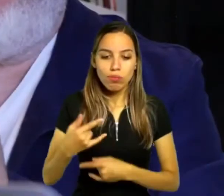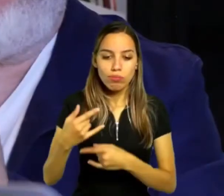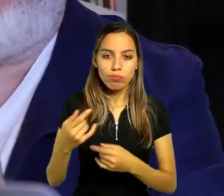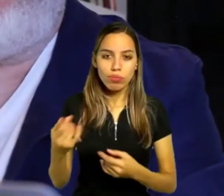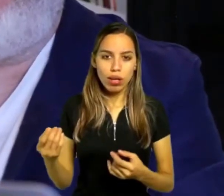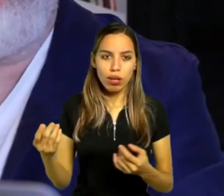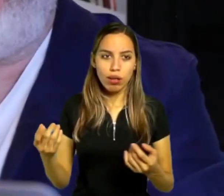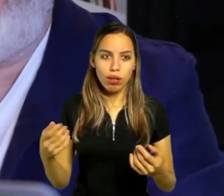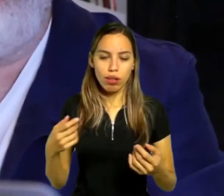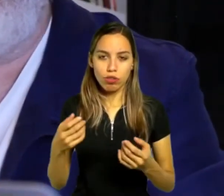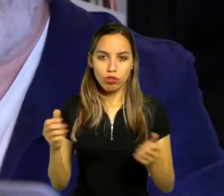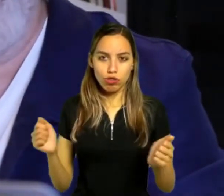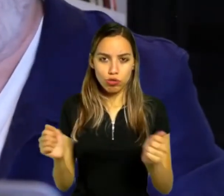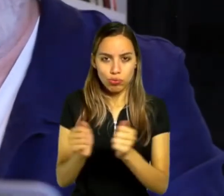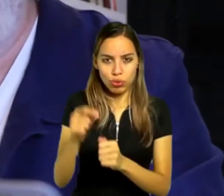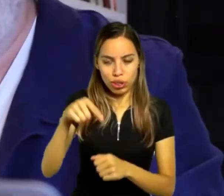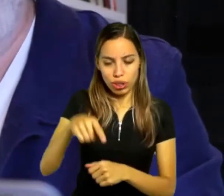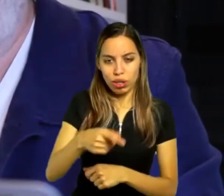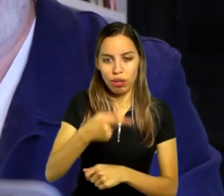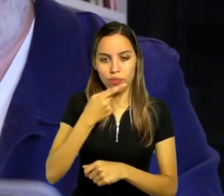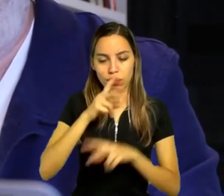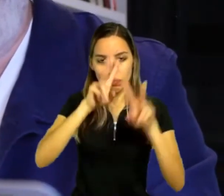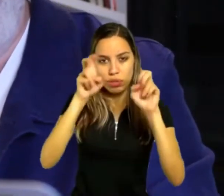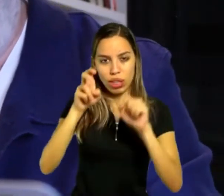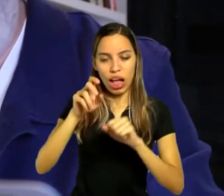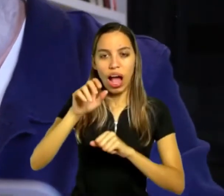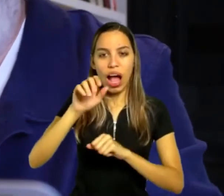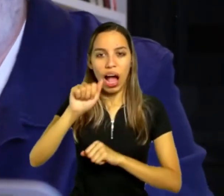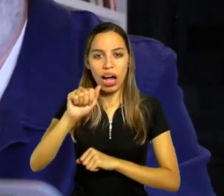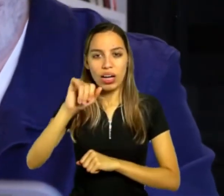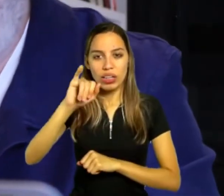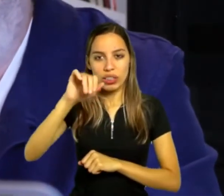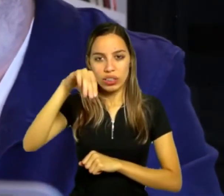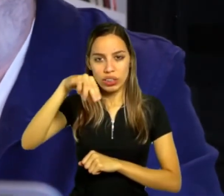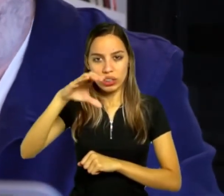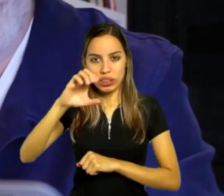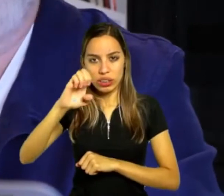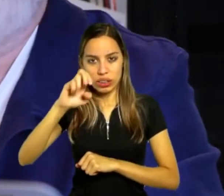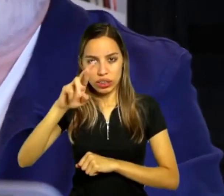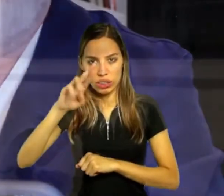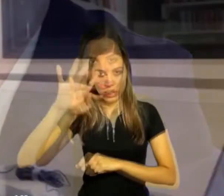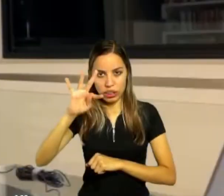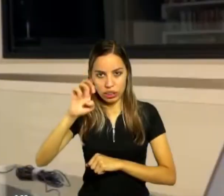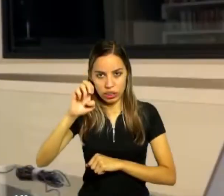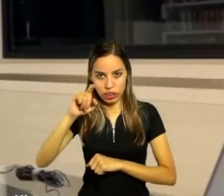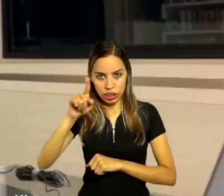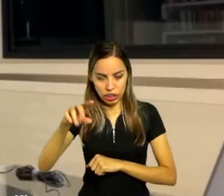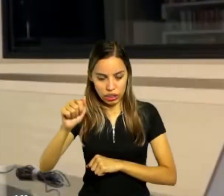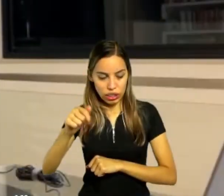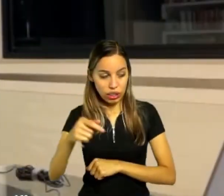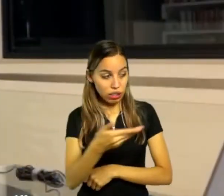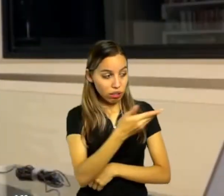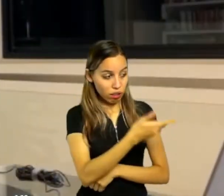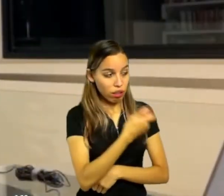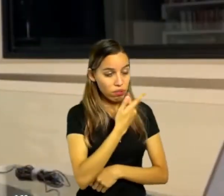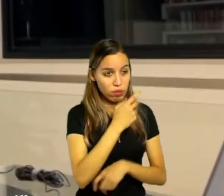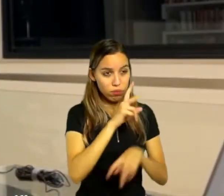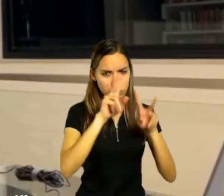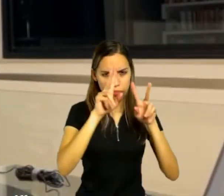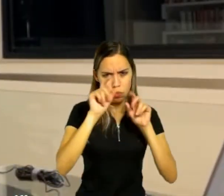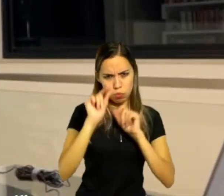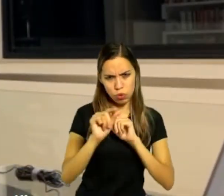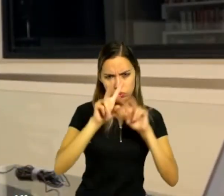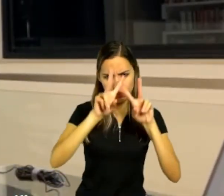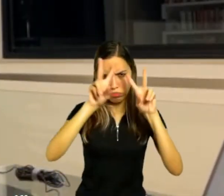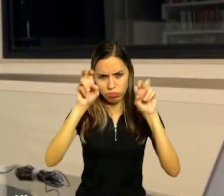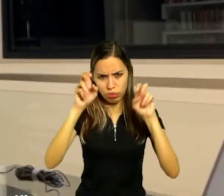livro do Drauzio Varela, editado pela Companhia das Letras, onde ele lista um pouco das suas memórias. Sempre bom lembrar. Bem,